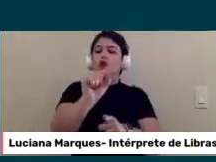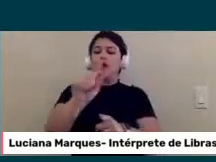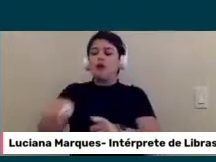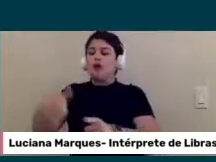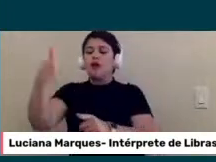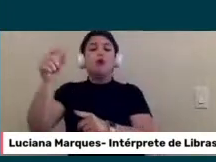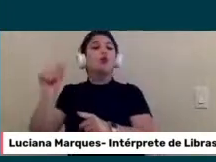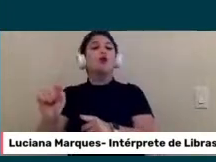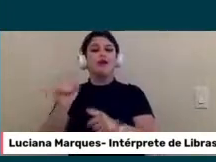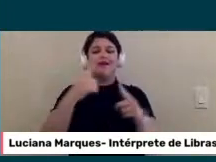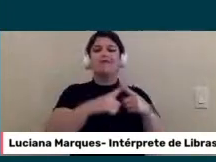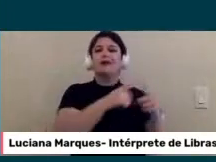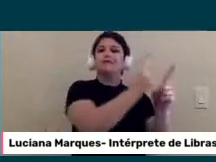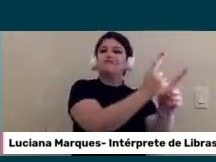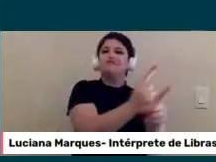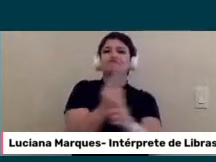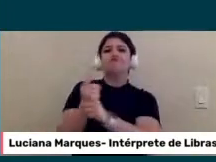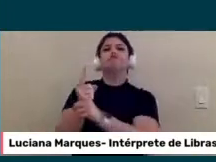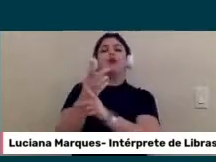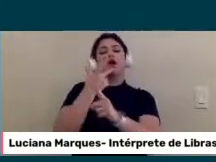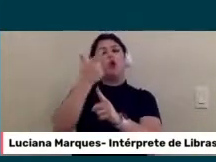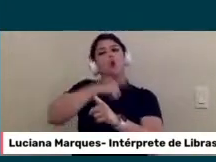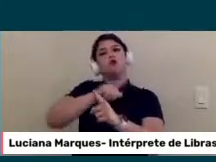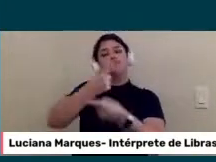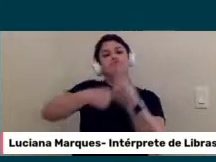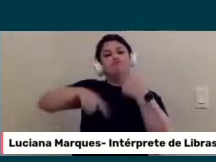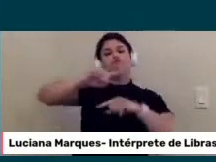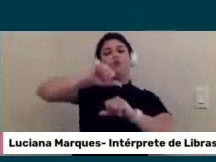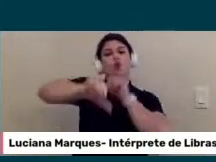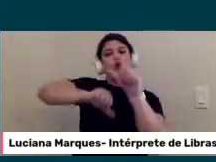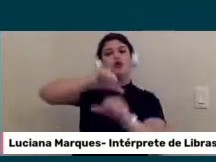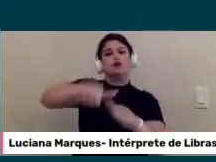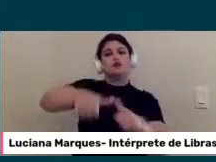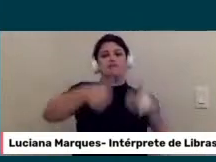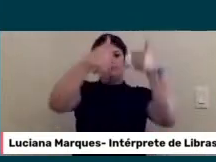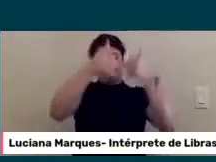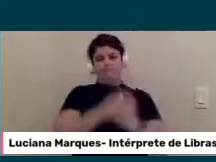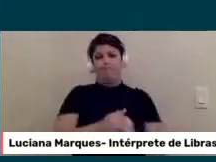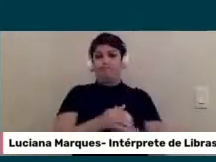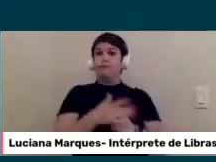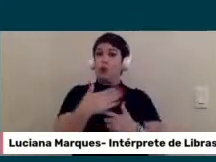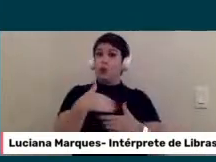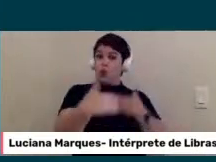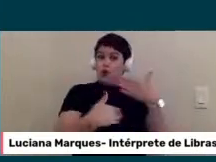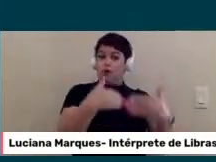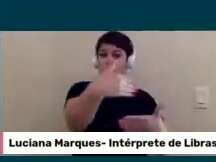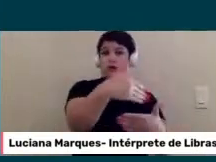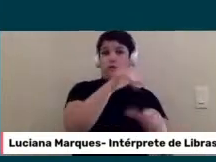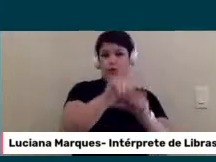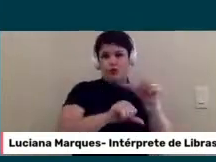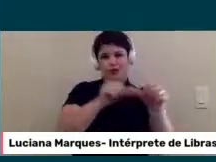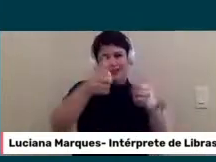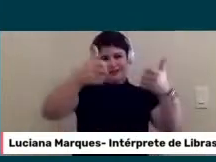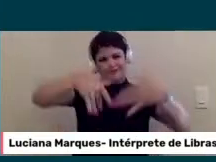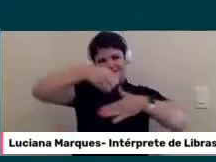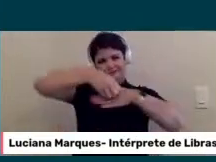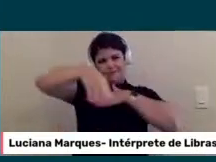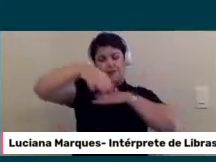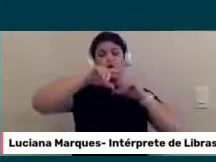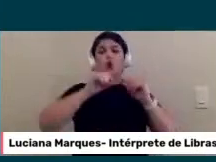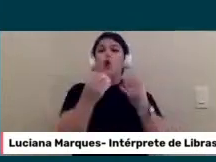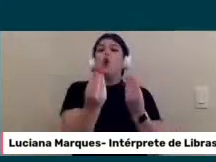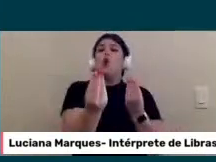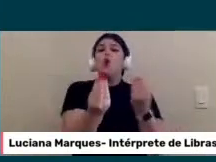caminhar para a mudança, né? E aí, o caminho para a mudança é o que a gente vai falar hoje aqui, o como a gente